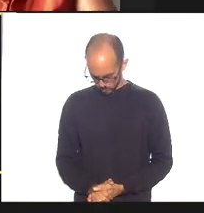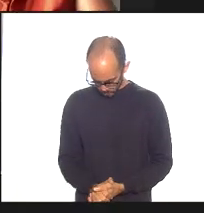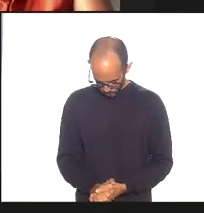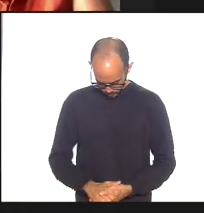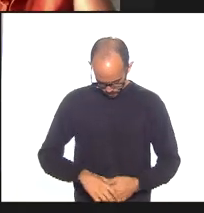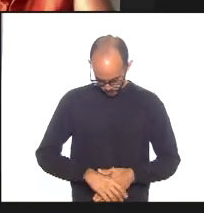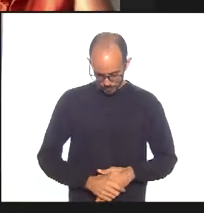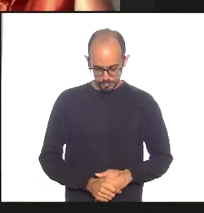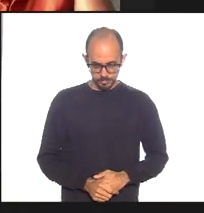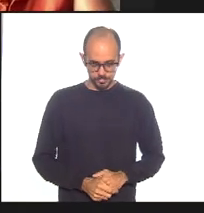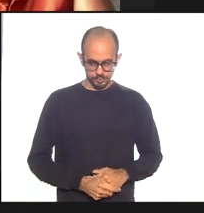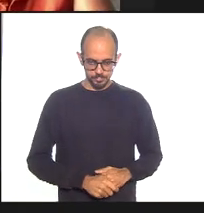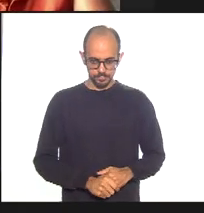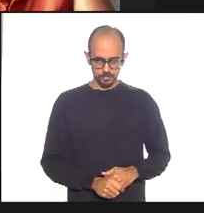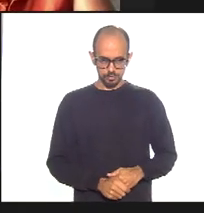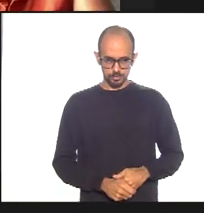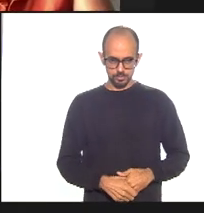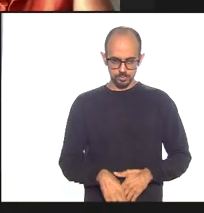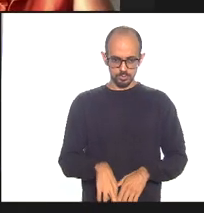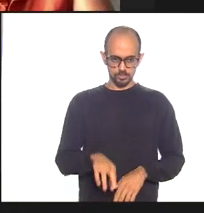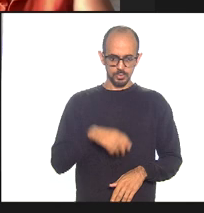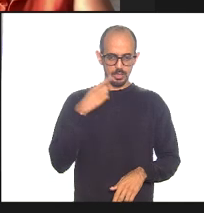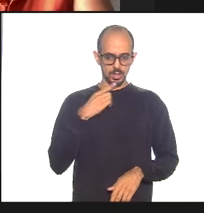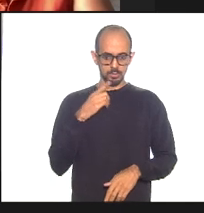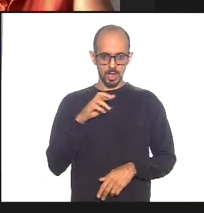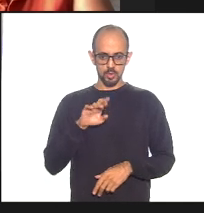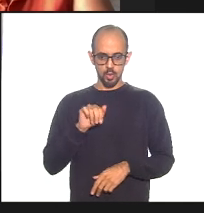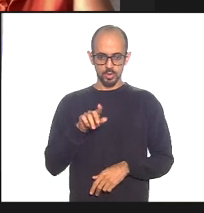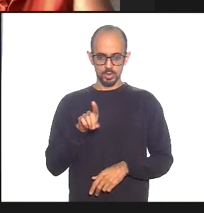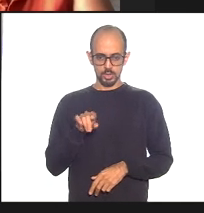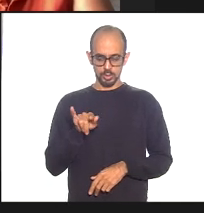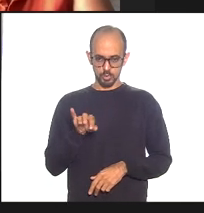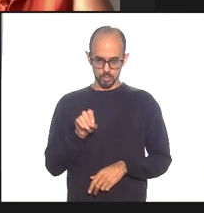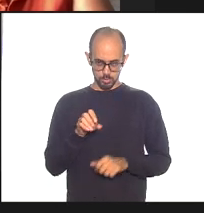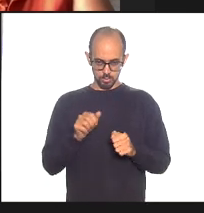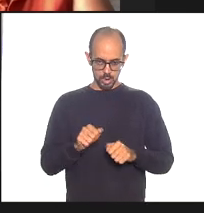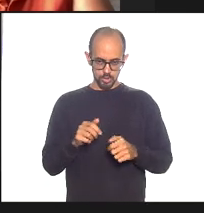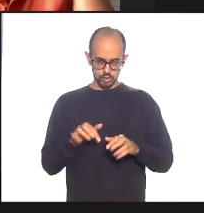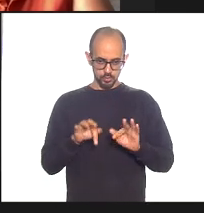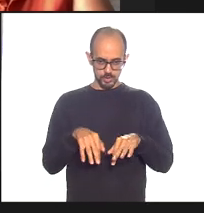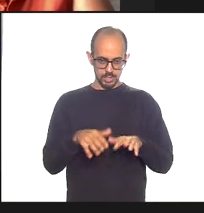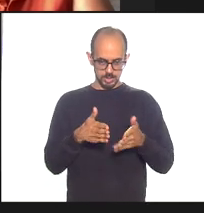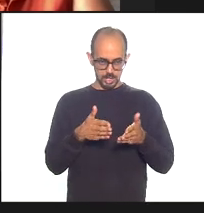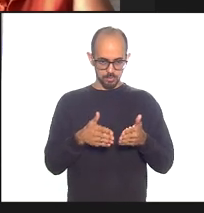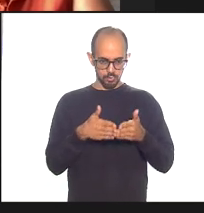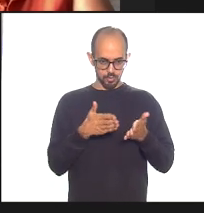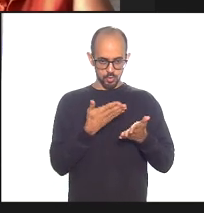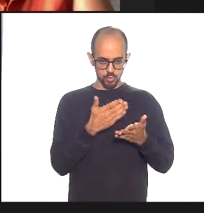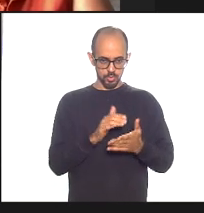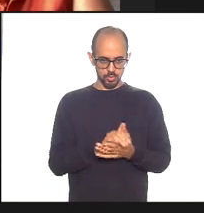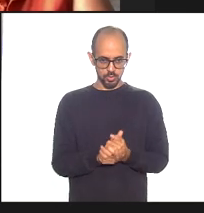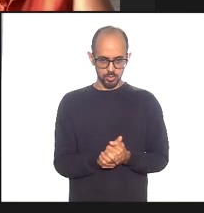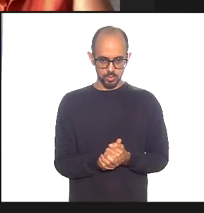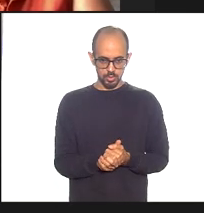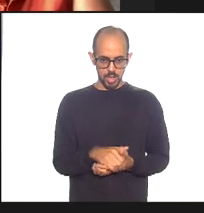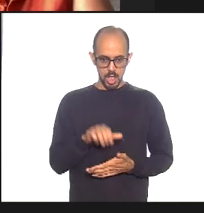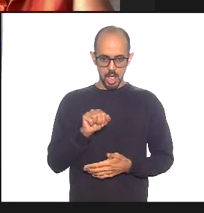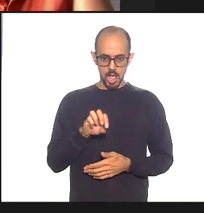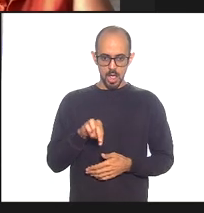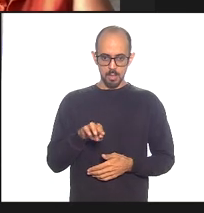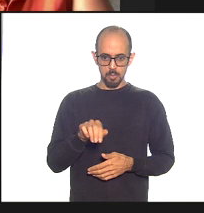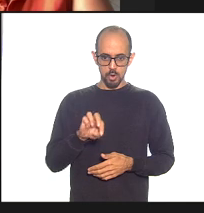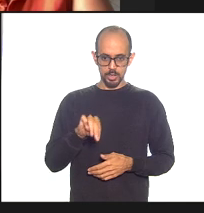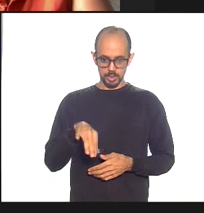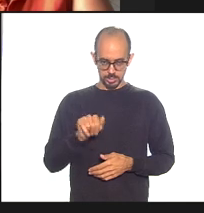Deputada Amorim, para concluir, por favor. Pode discutir, presidente. Já terminou, Amorim?